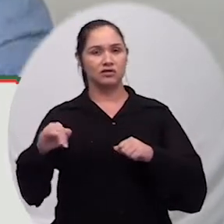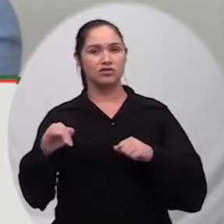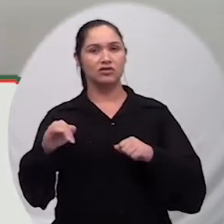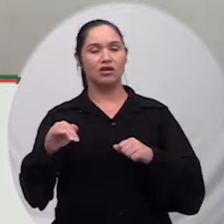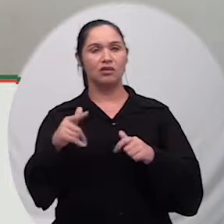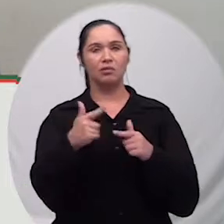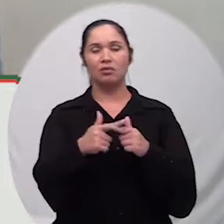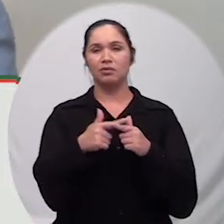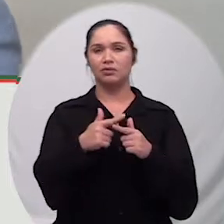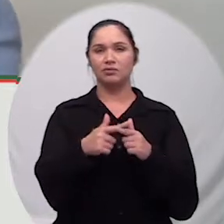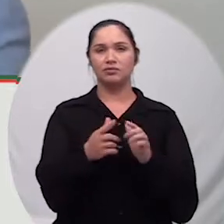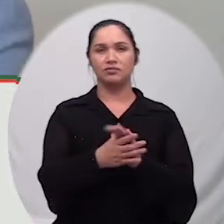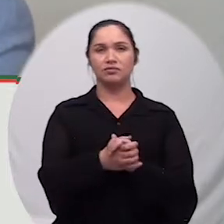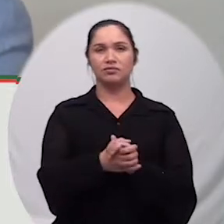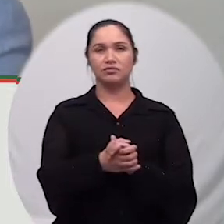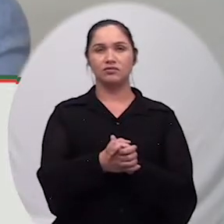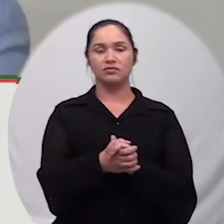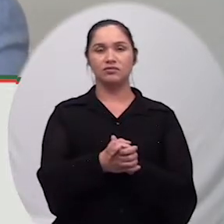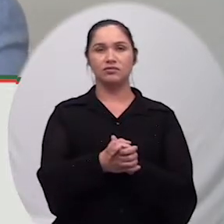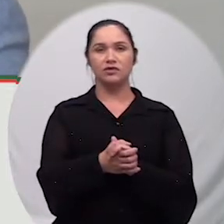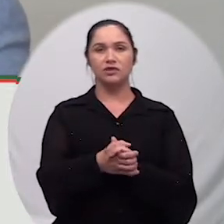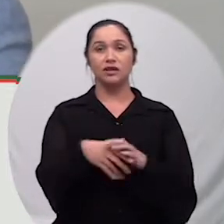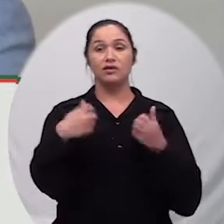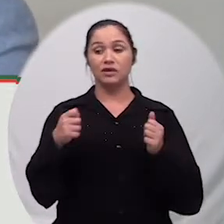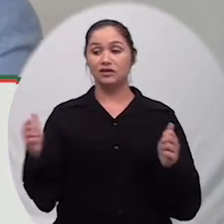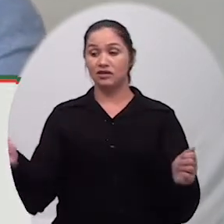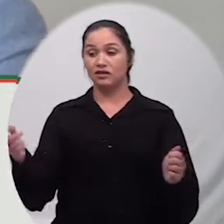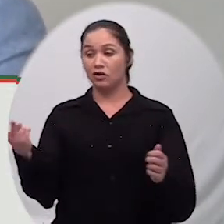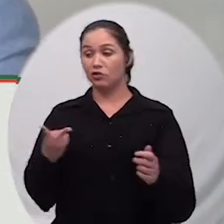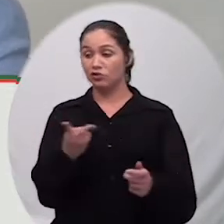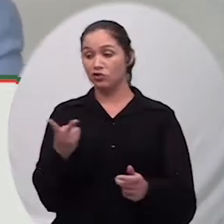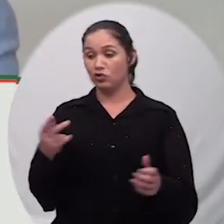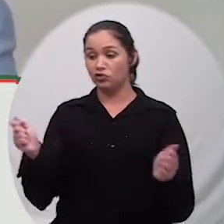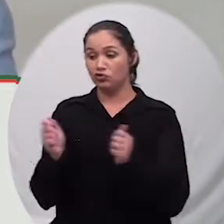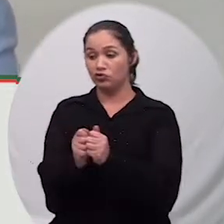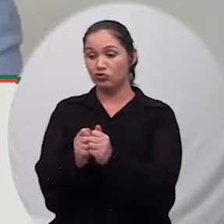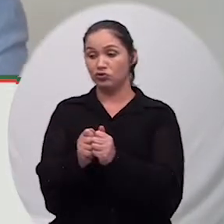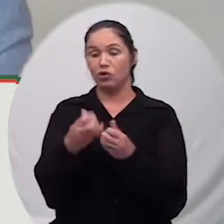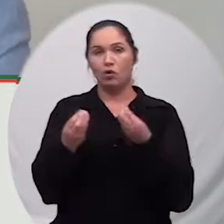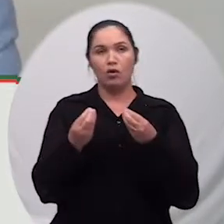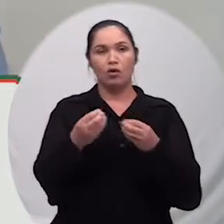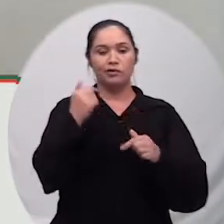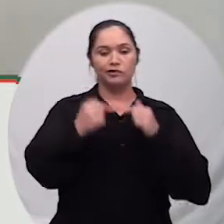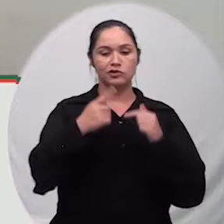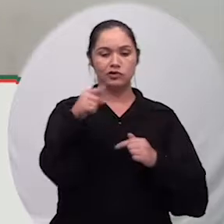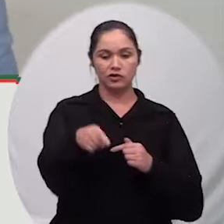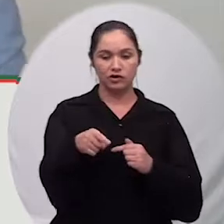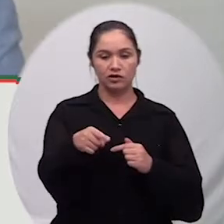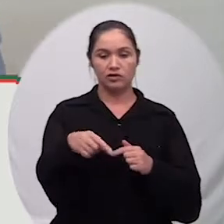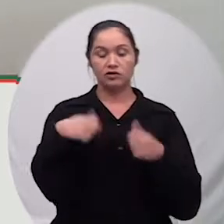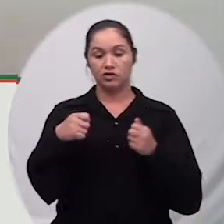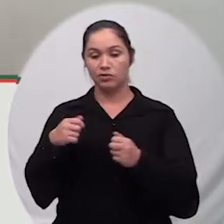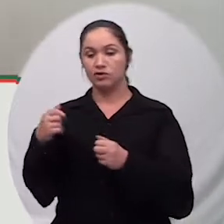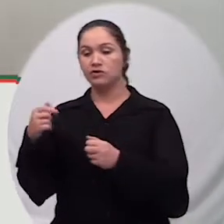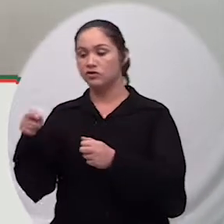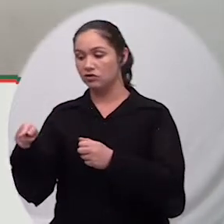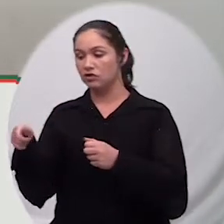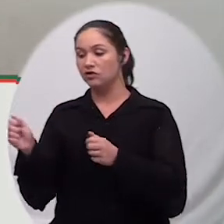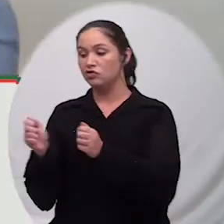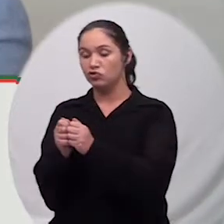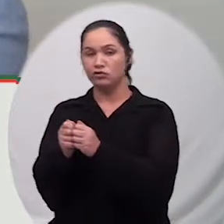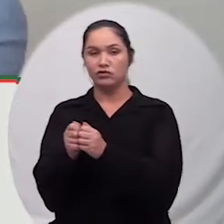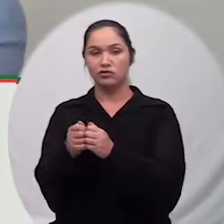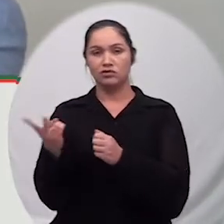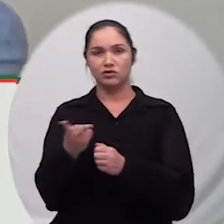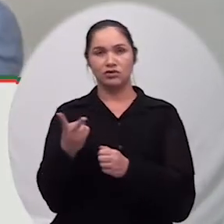por conta de que ele é condicionado, né? Nós estamos tratando de uma matéria que é para criar o cargos por conta de algo que